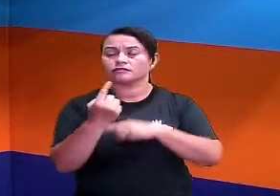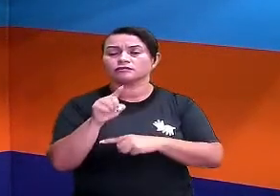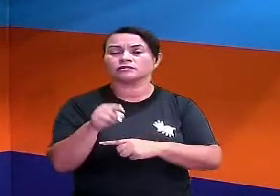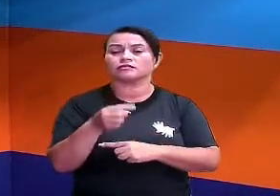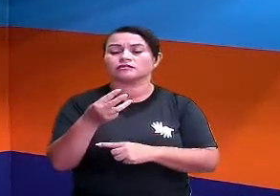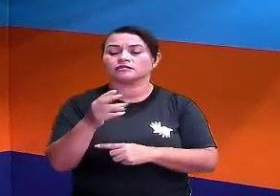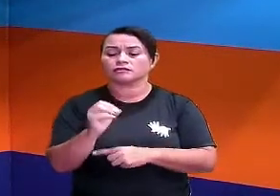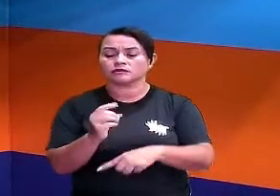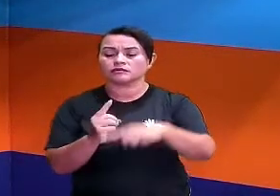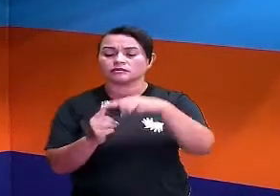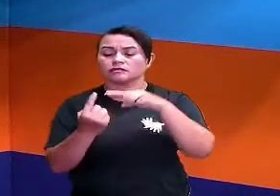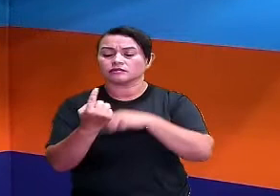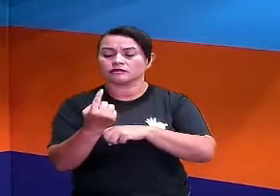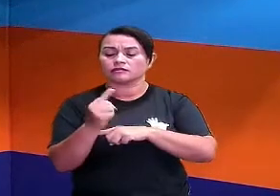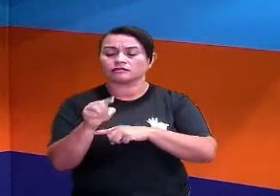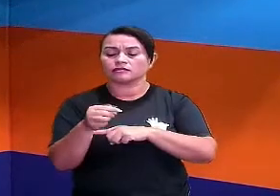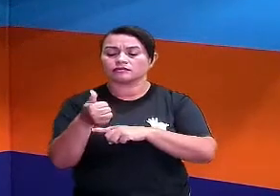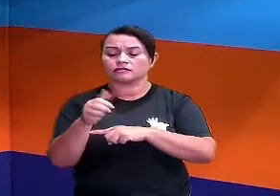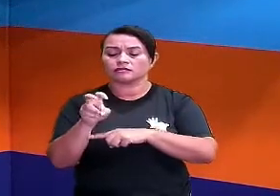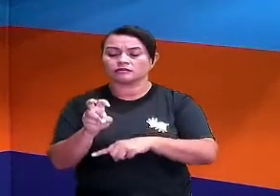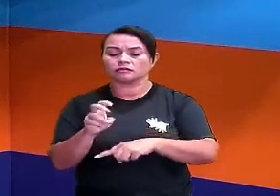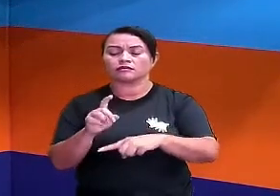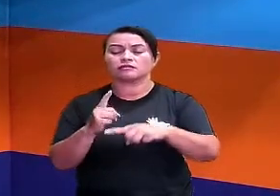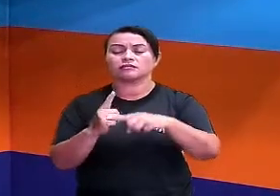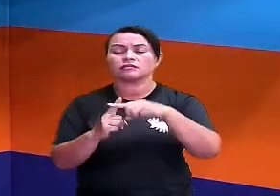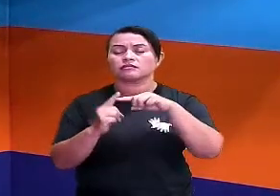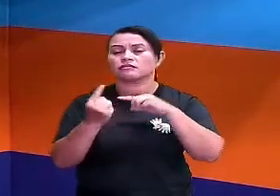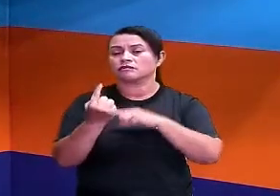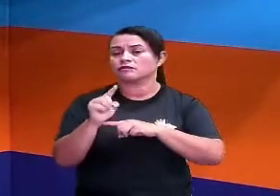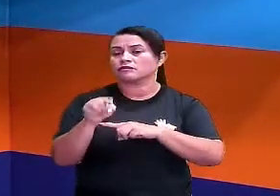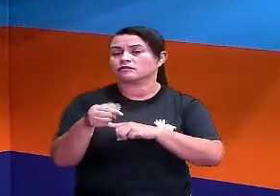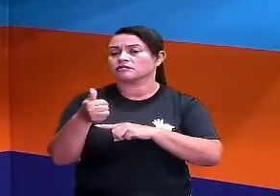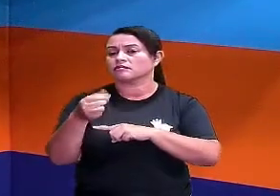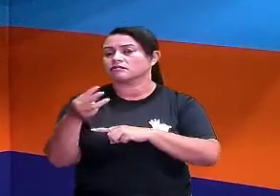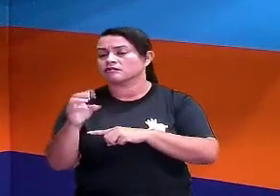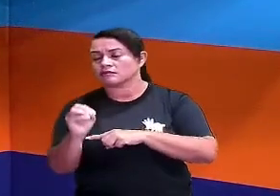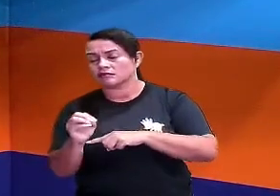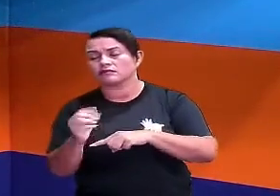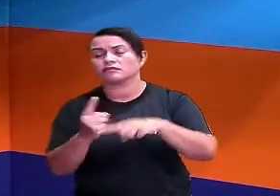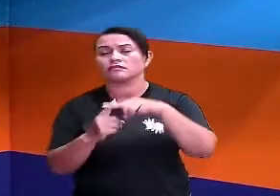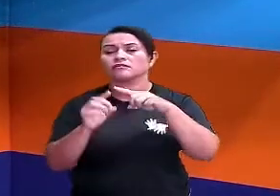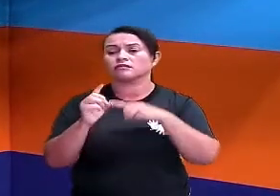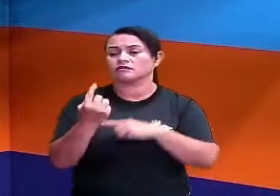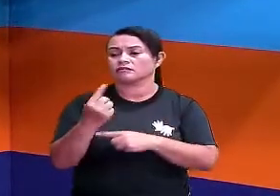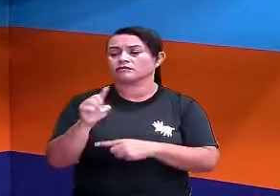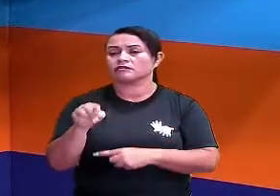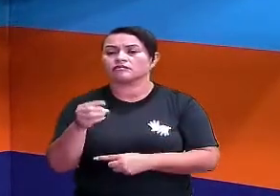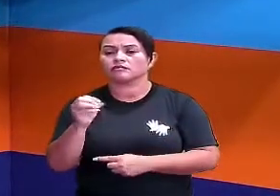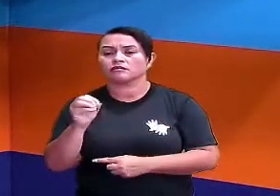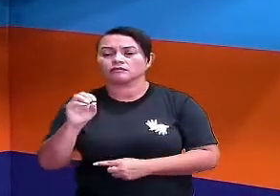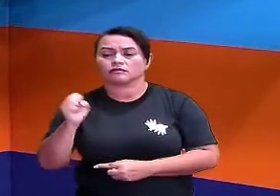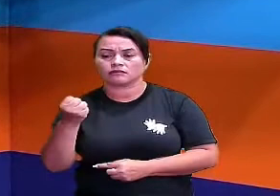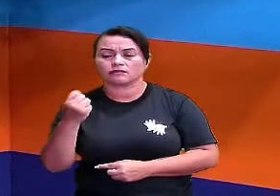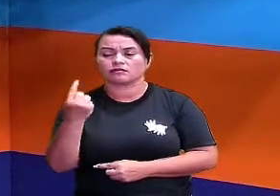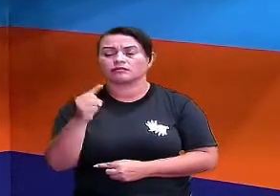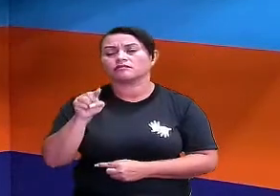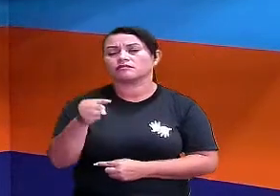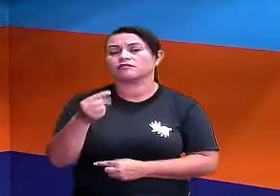1,30 mais 1,15 mais 1,30, 1,08,